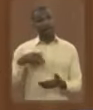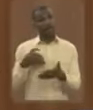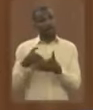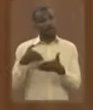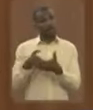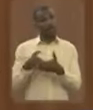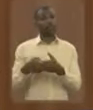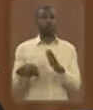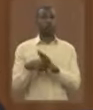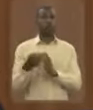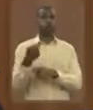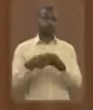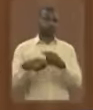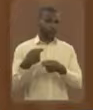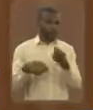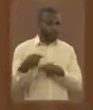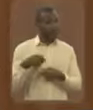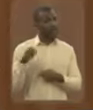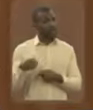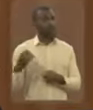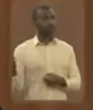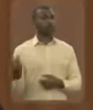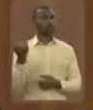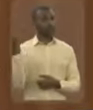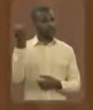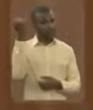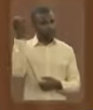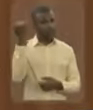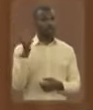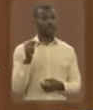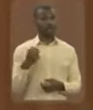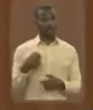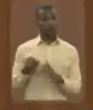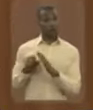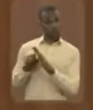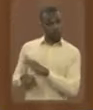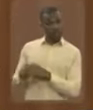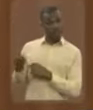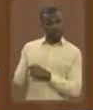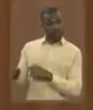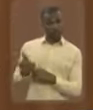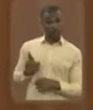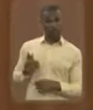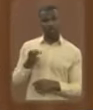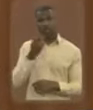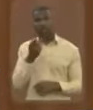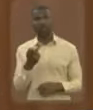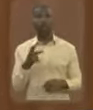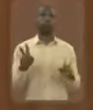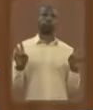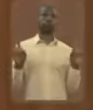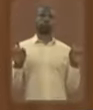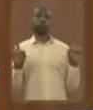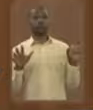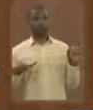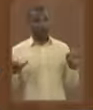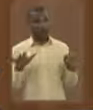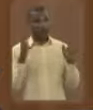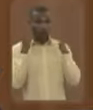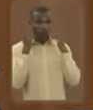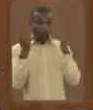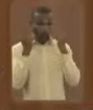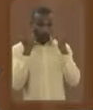orçamentárias Então isso é muito importante agora você não respondeu você generalizou porque normalmente você faz